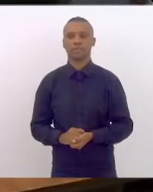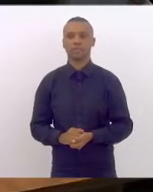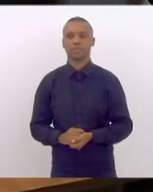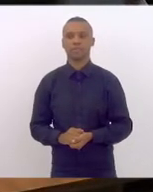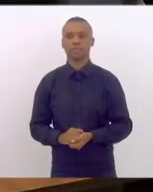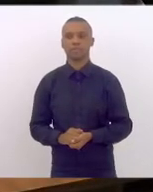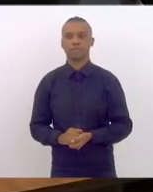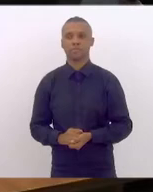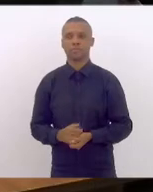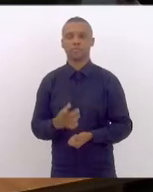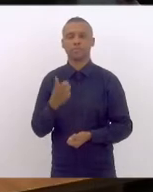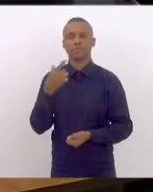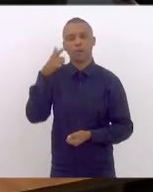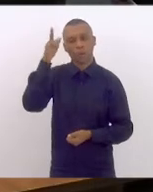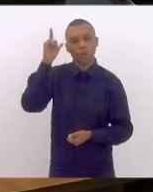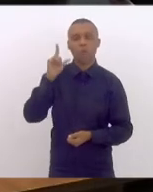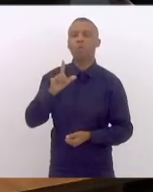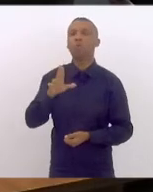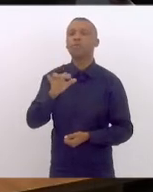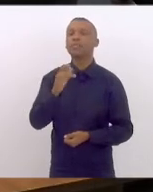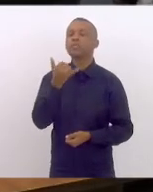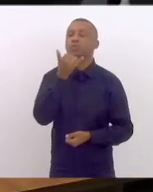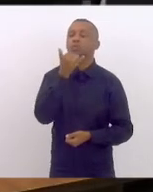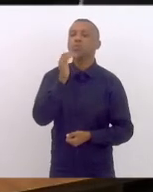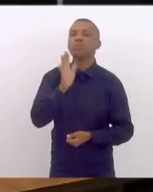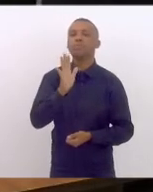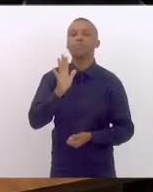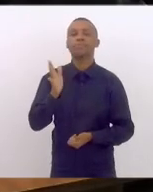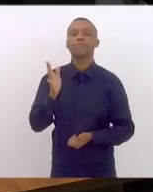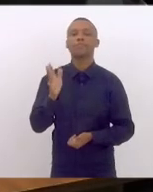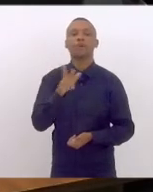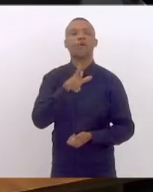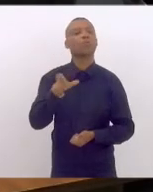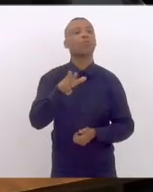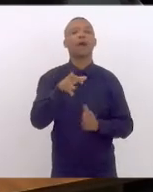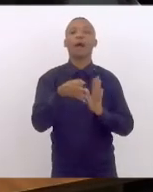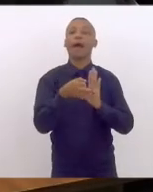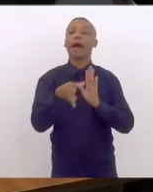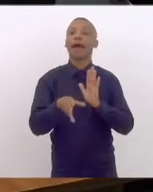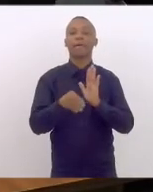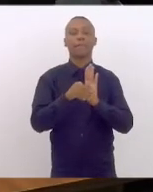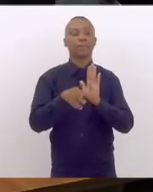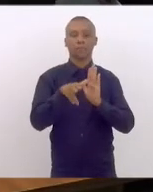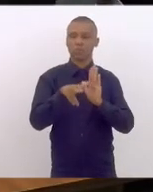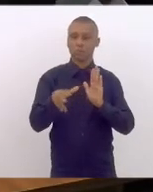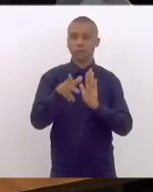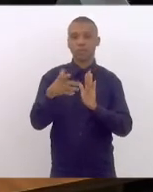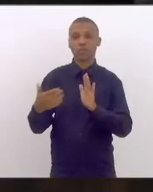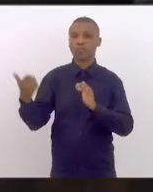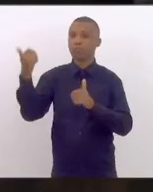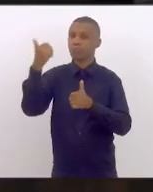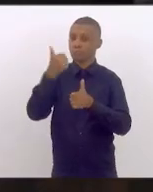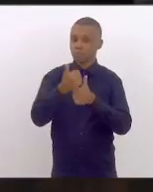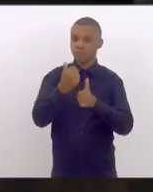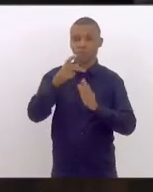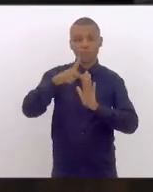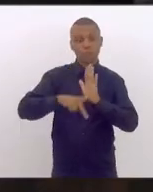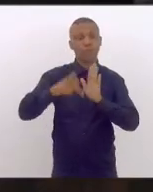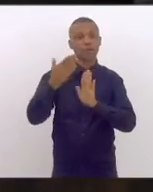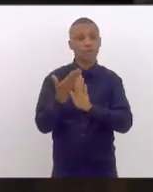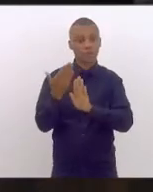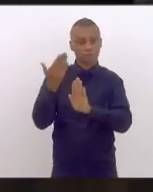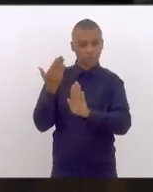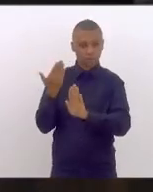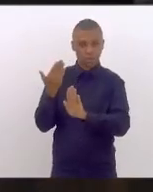Deputado Luiz perdão na emenda eu na verdade um substantivo foi do projeto anterior Tá certo